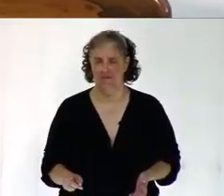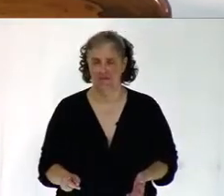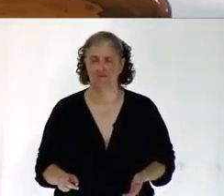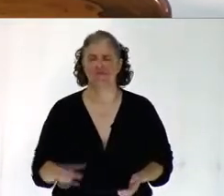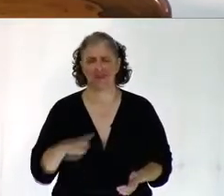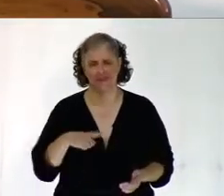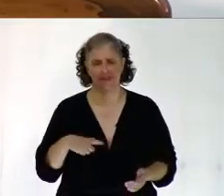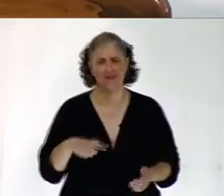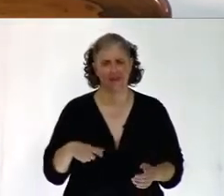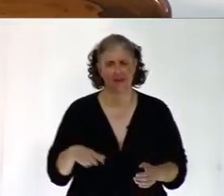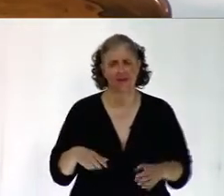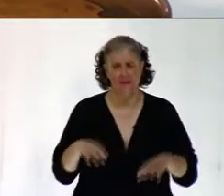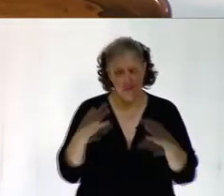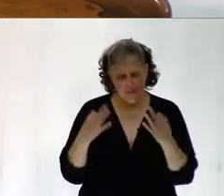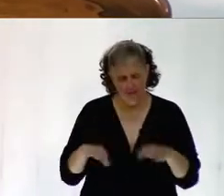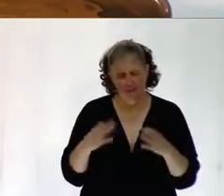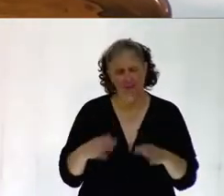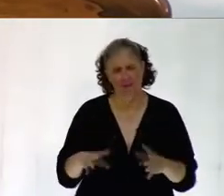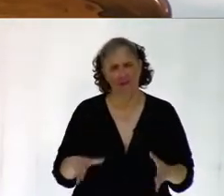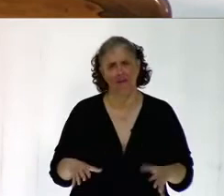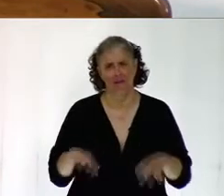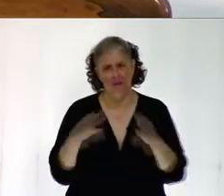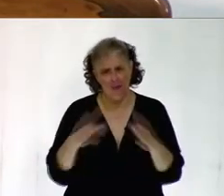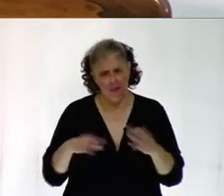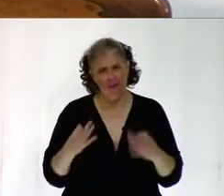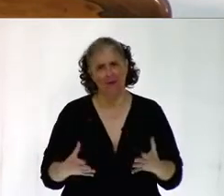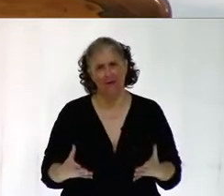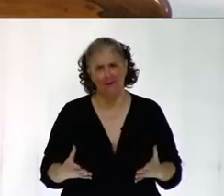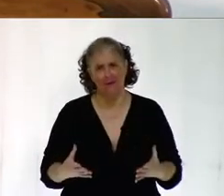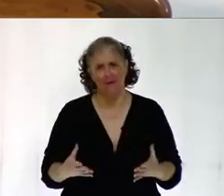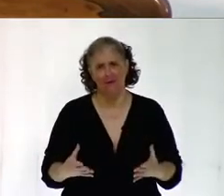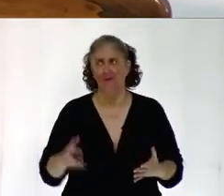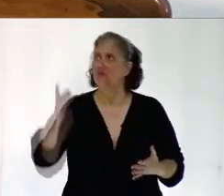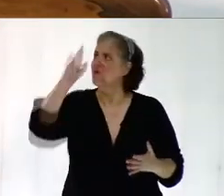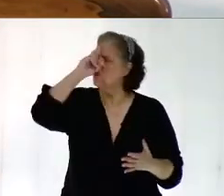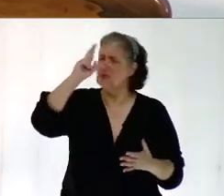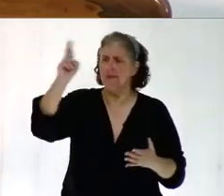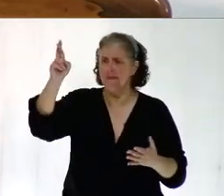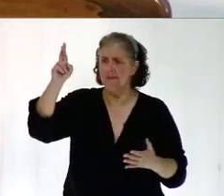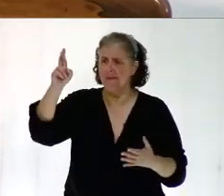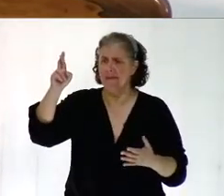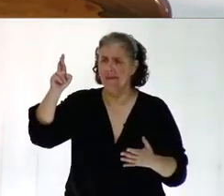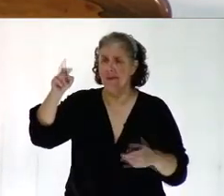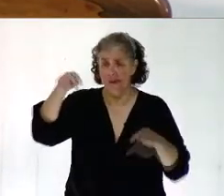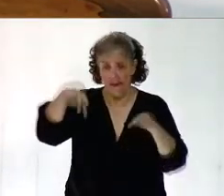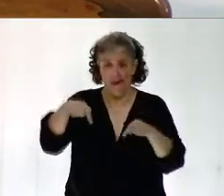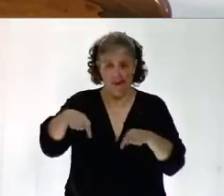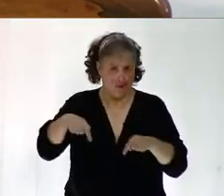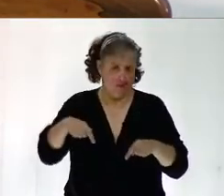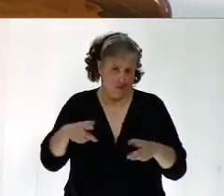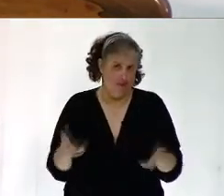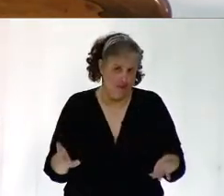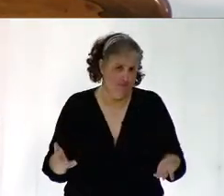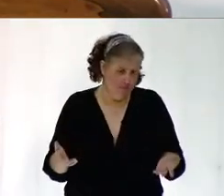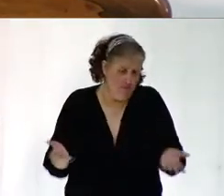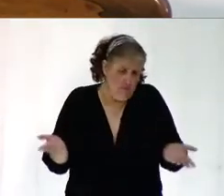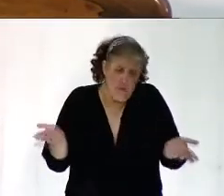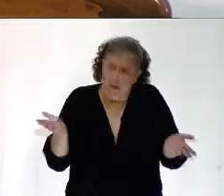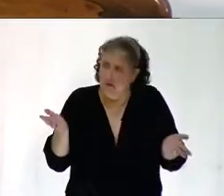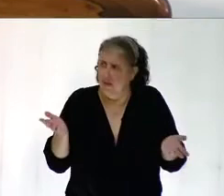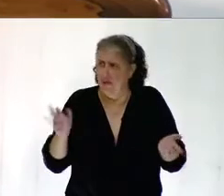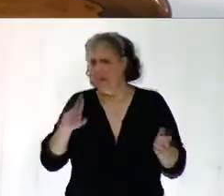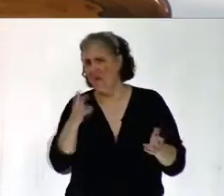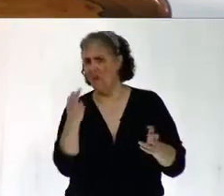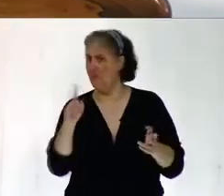do que alguém dizer já estão senhor mesmo aqui em lá na